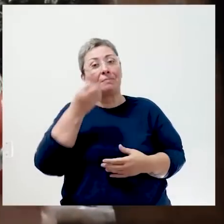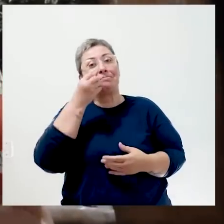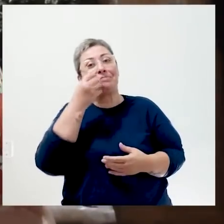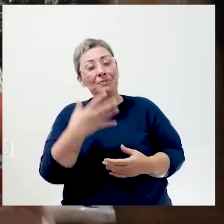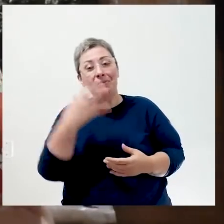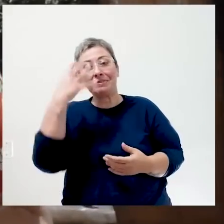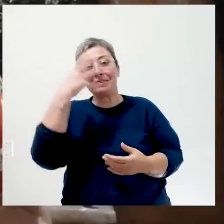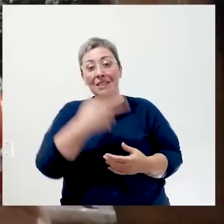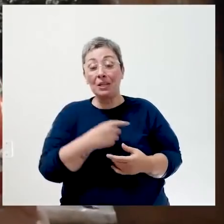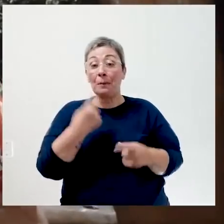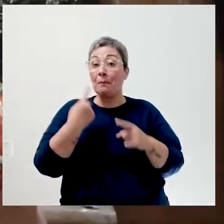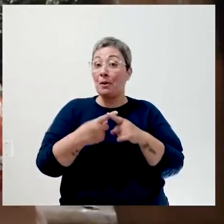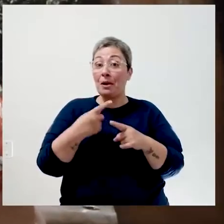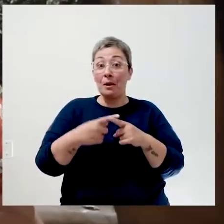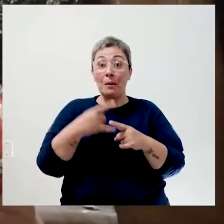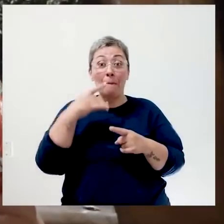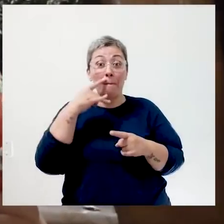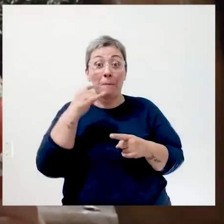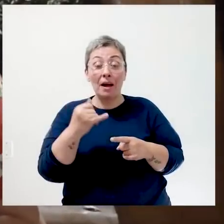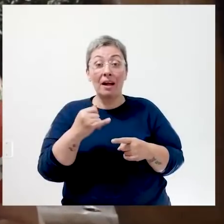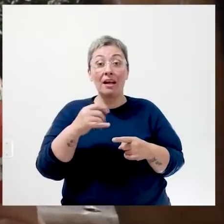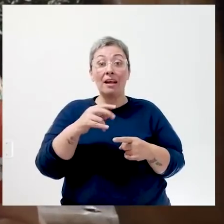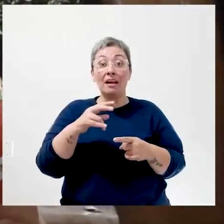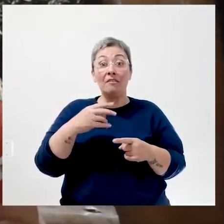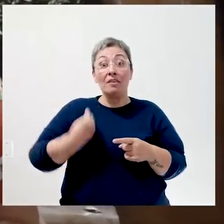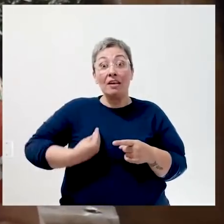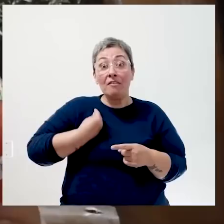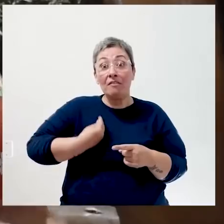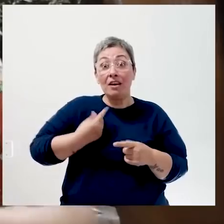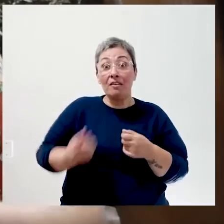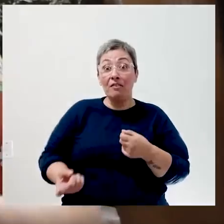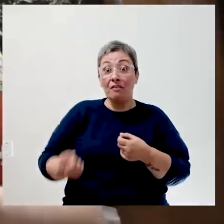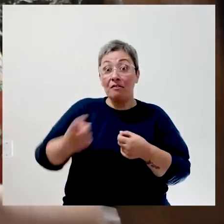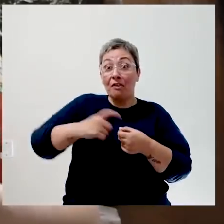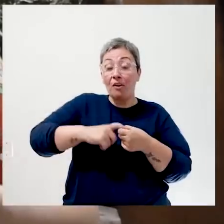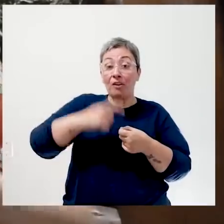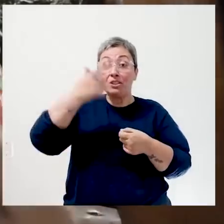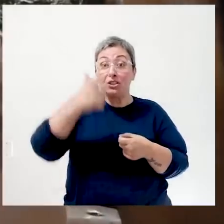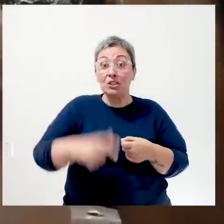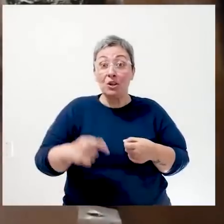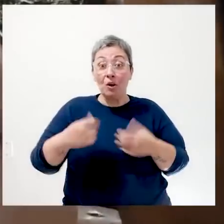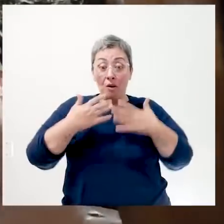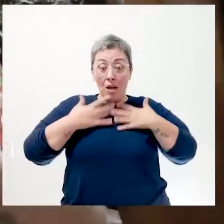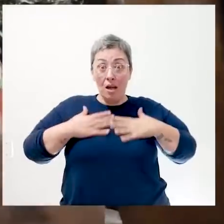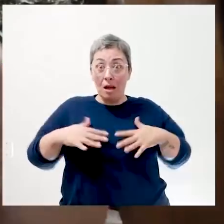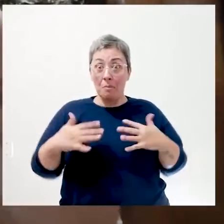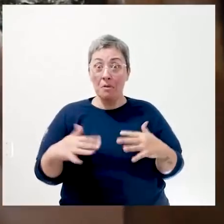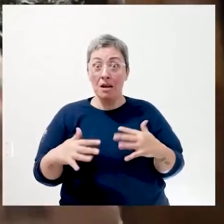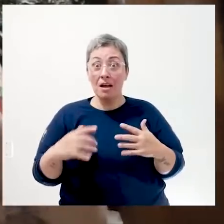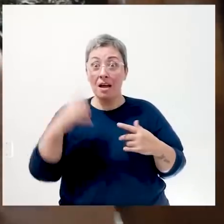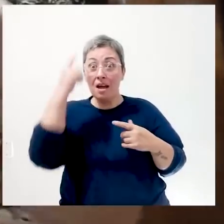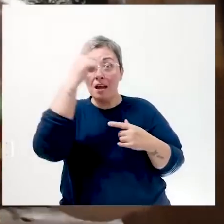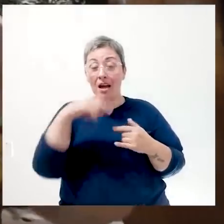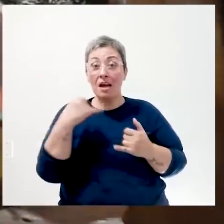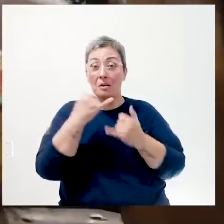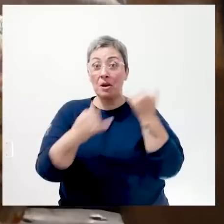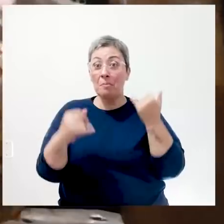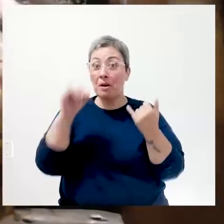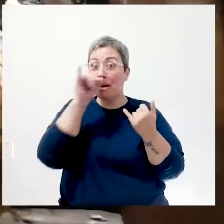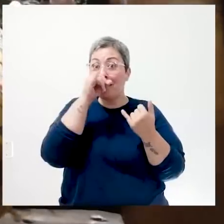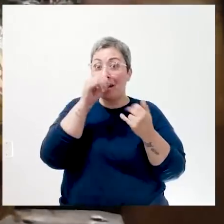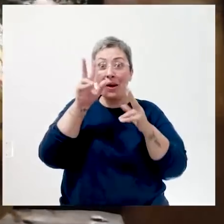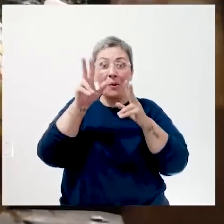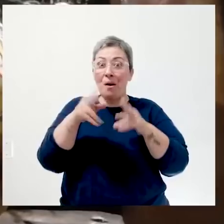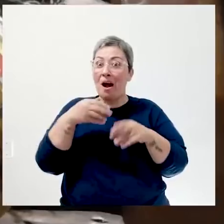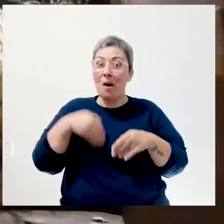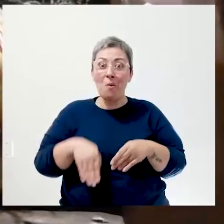E é tão bonito de ver, porque o meu pai revive essa história, o corpo fica tremendo, a cara dele se transforma naquela cara de